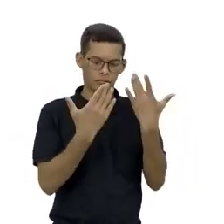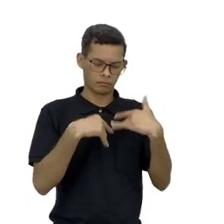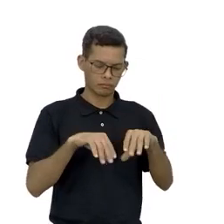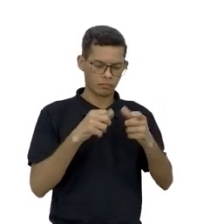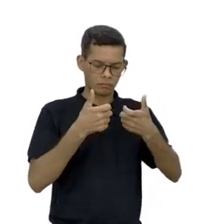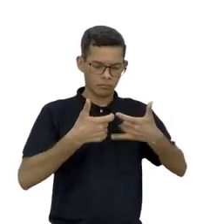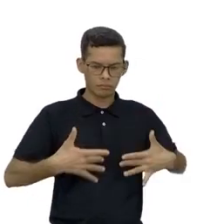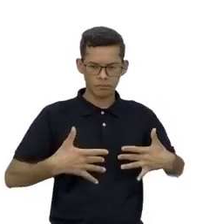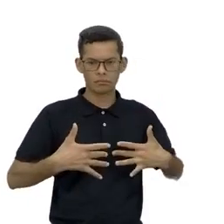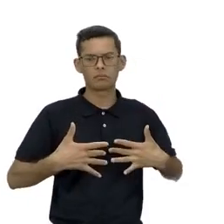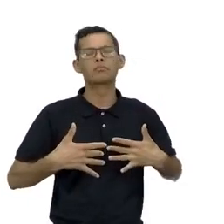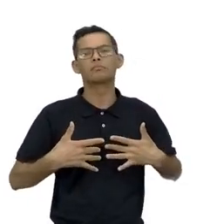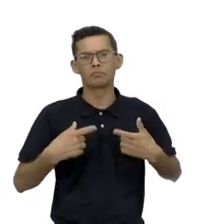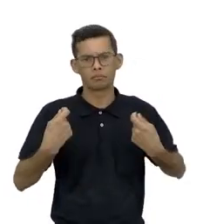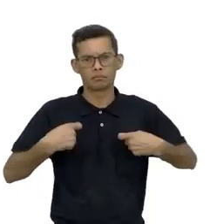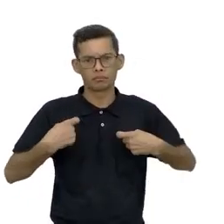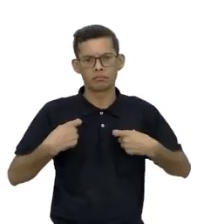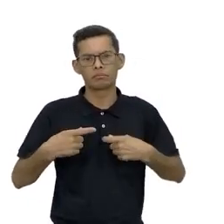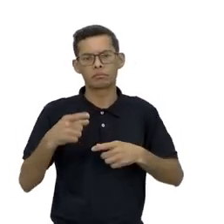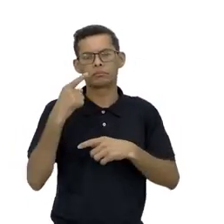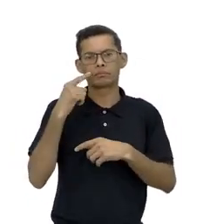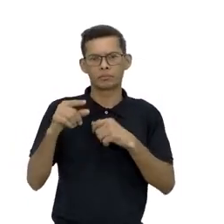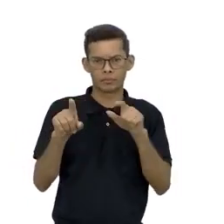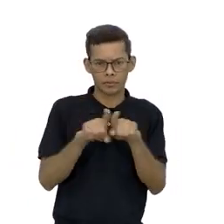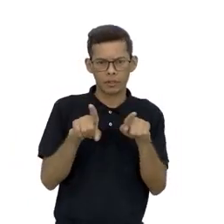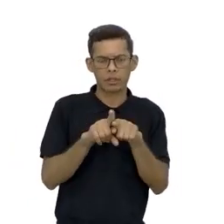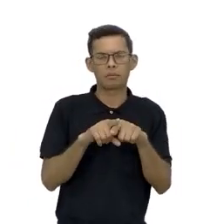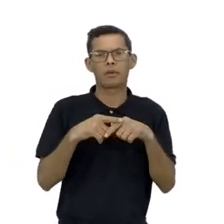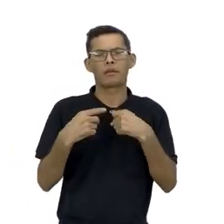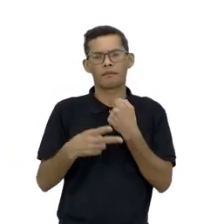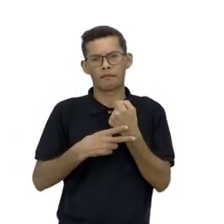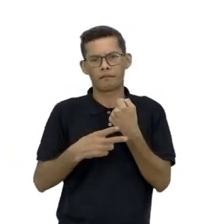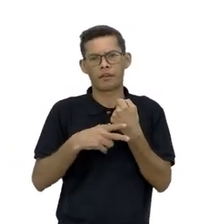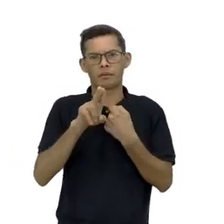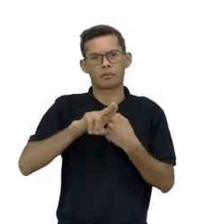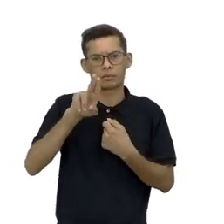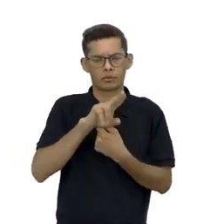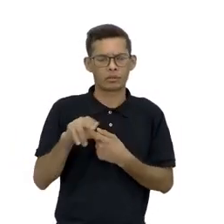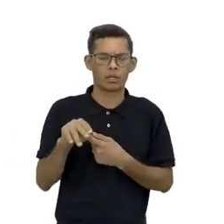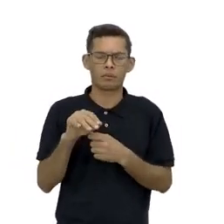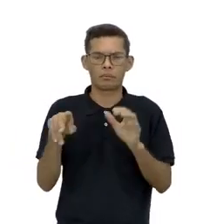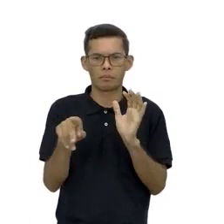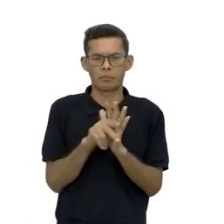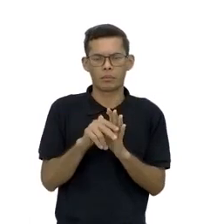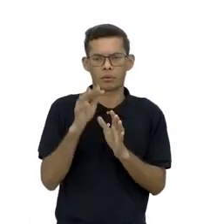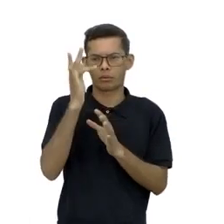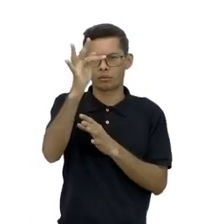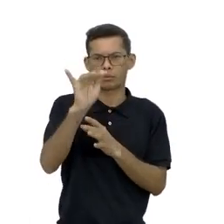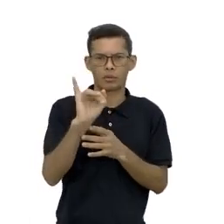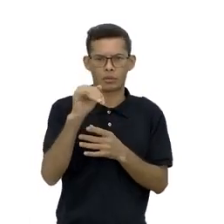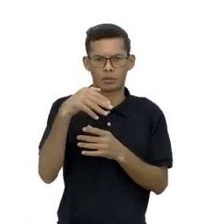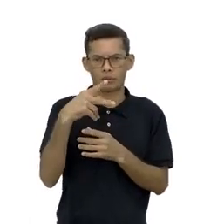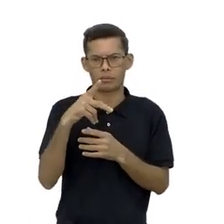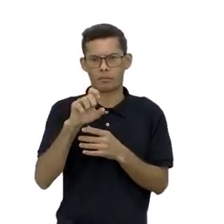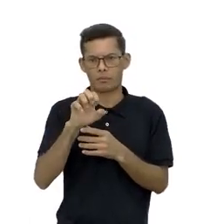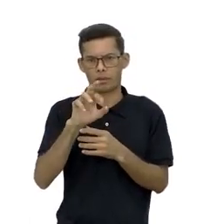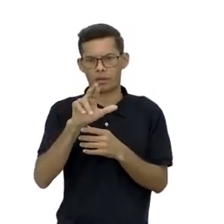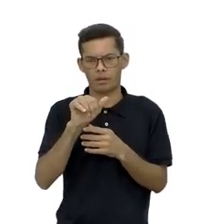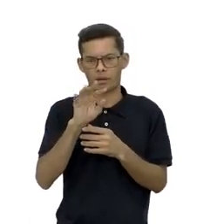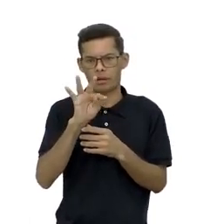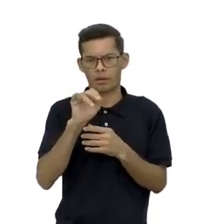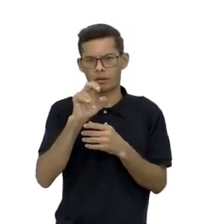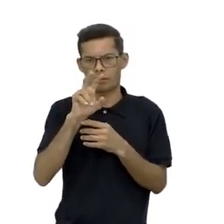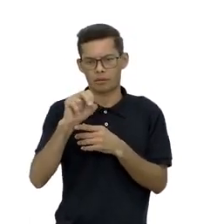que focalizam o emprego de verbos no imperativo, a aula 8 depende de que os professores